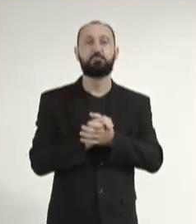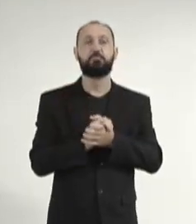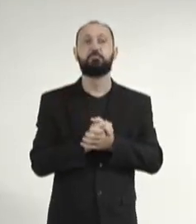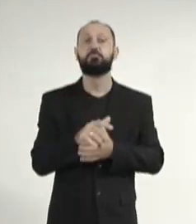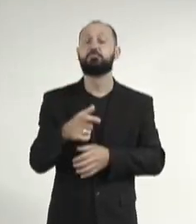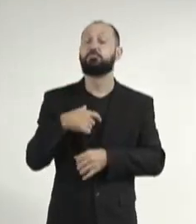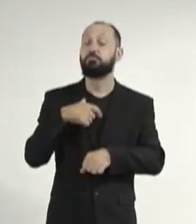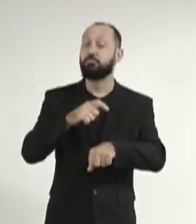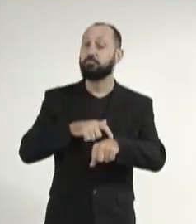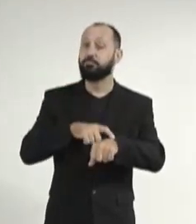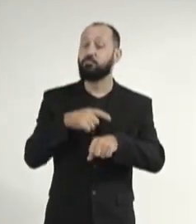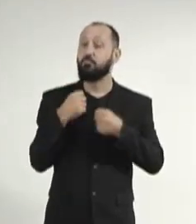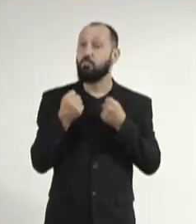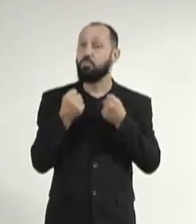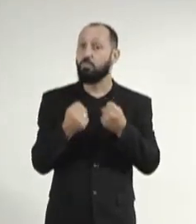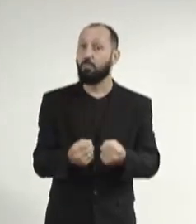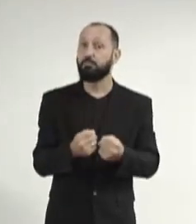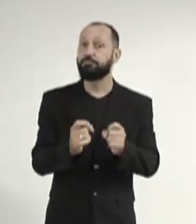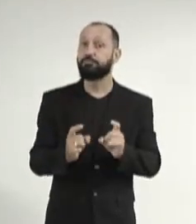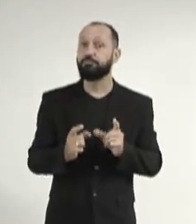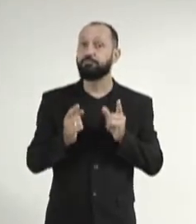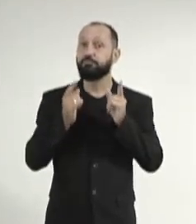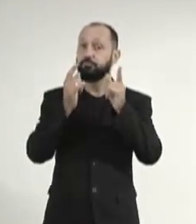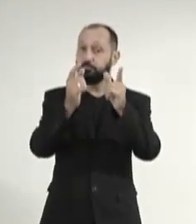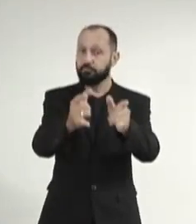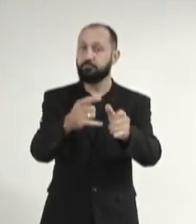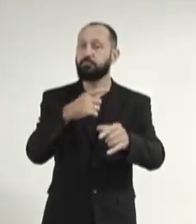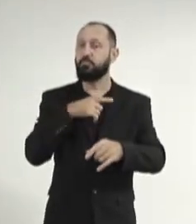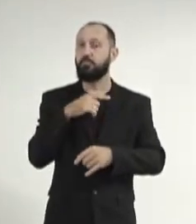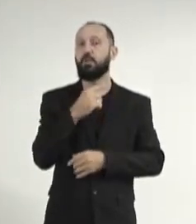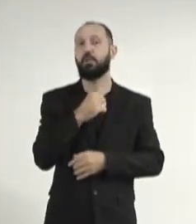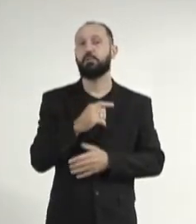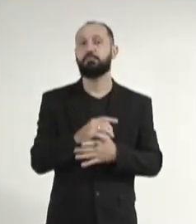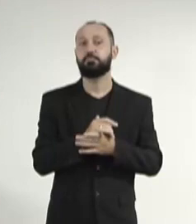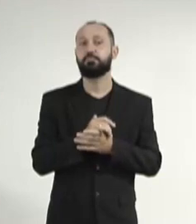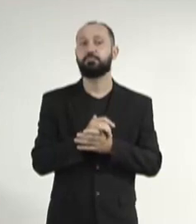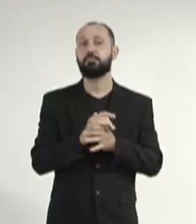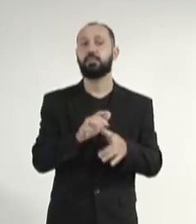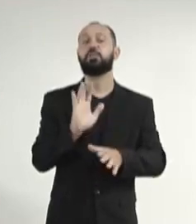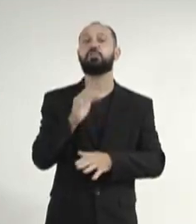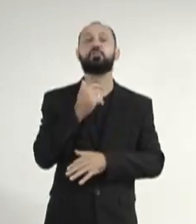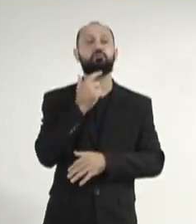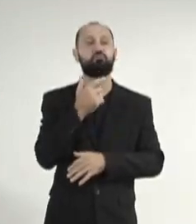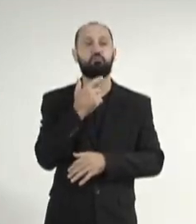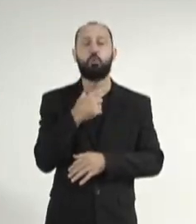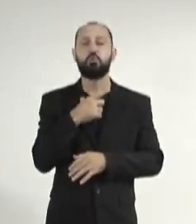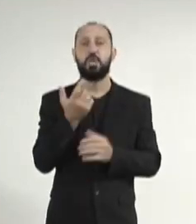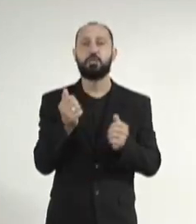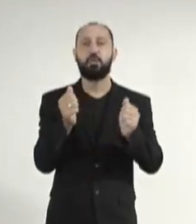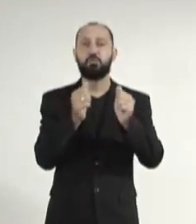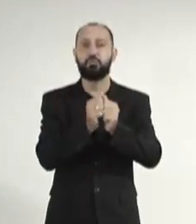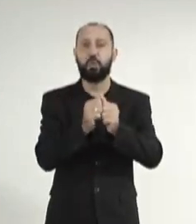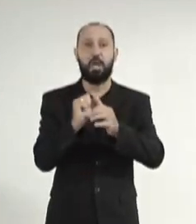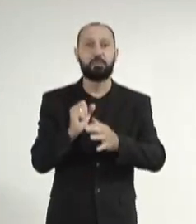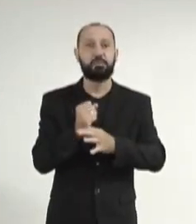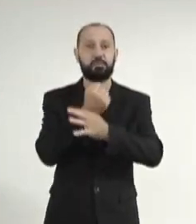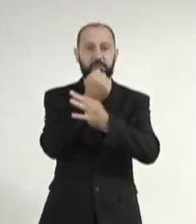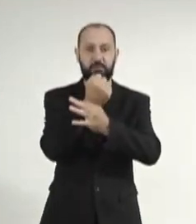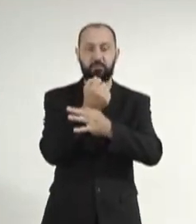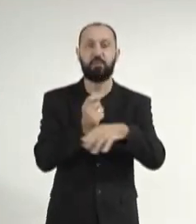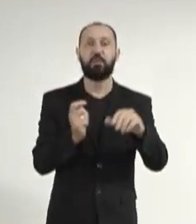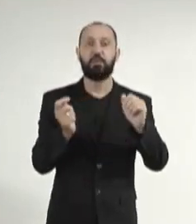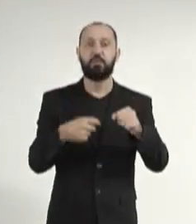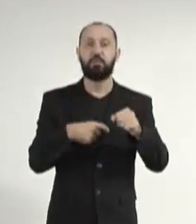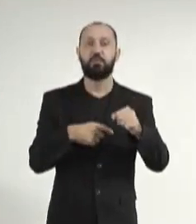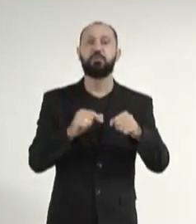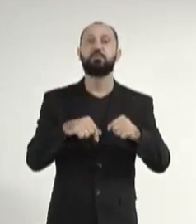Esta situação tem sobrecarregado a ponte existente, que já não consegue acomodar com segurança e